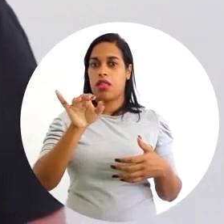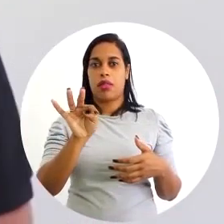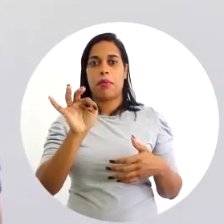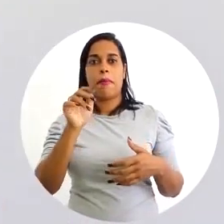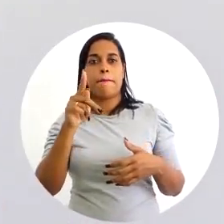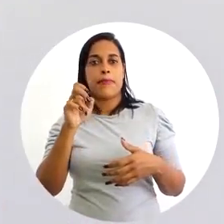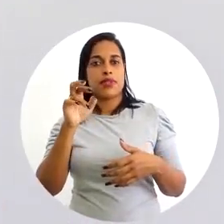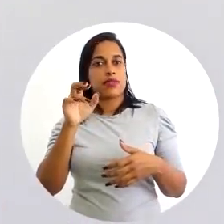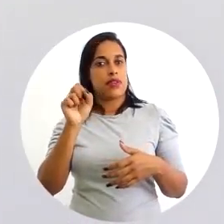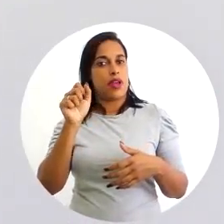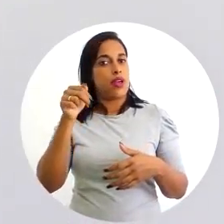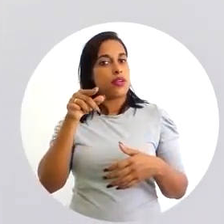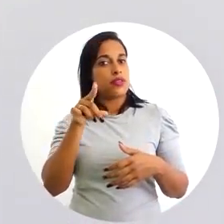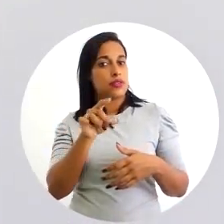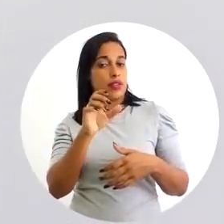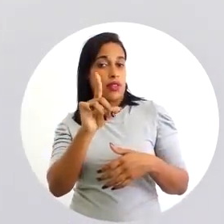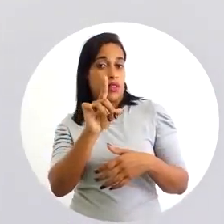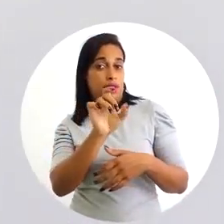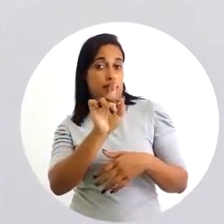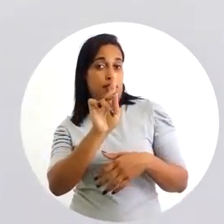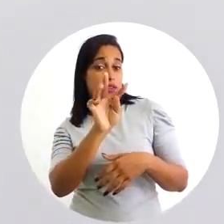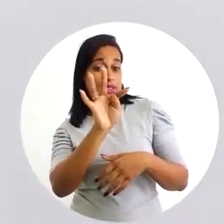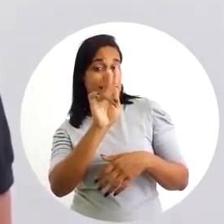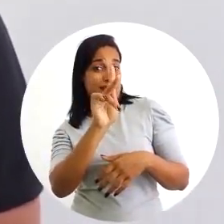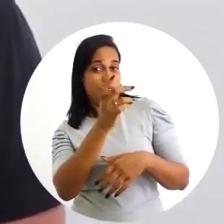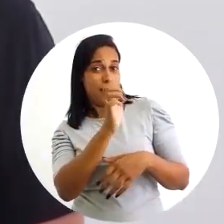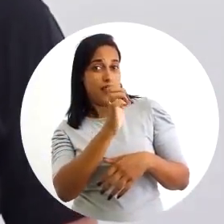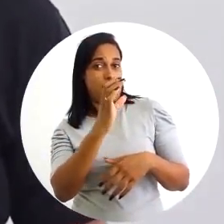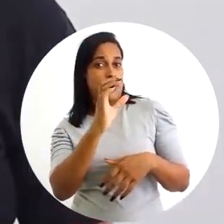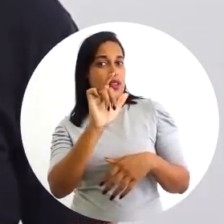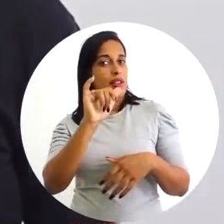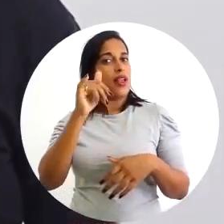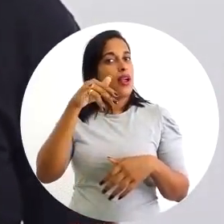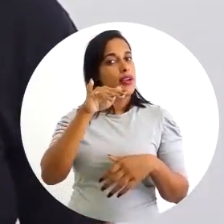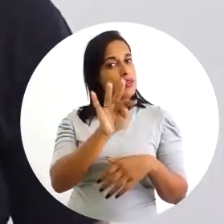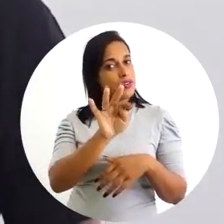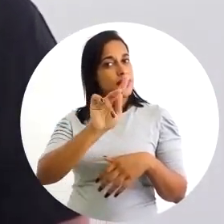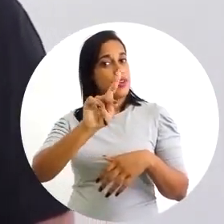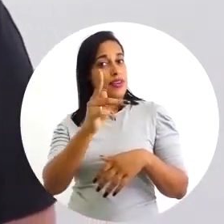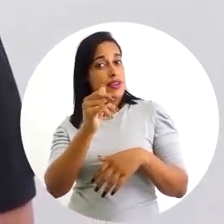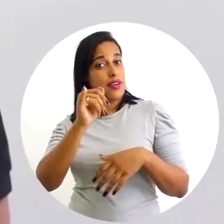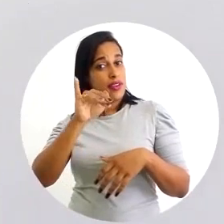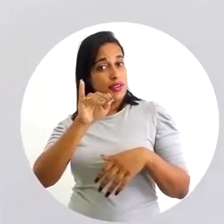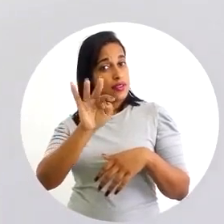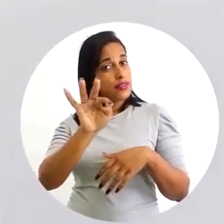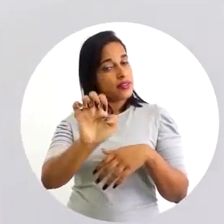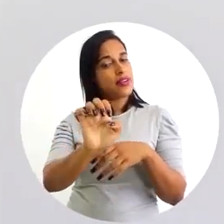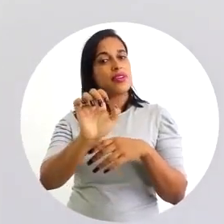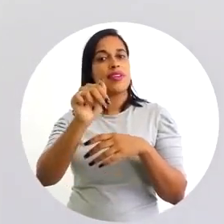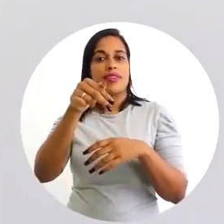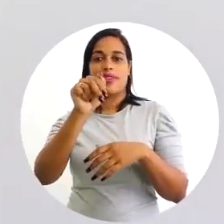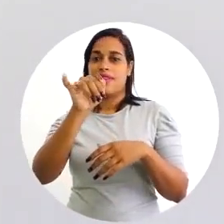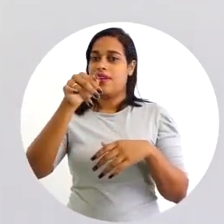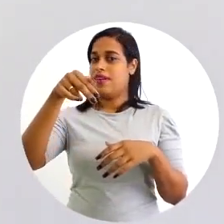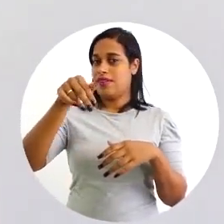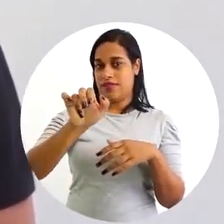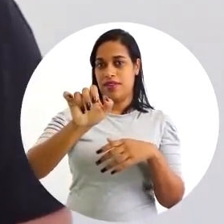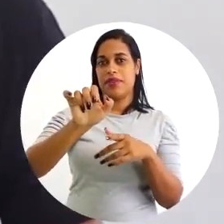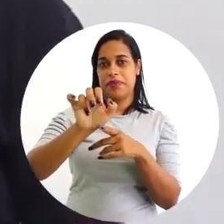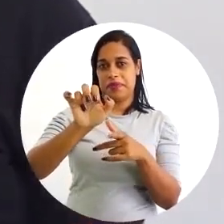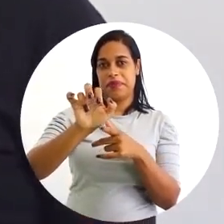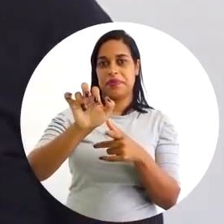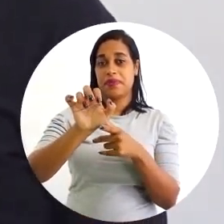fatal injuries declined in 2008 and 2009?